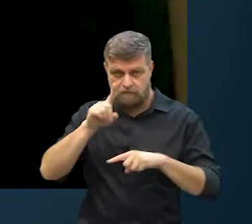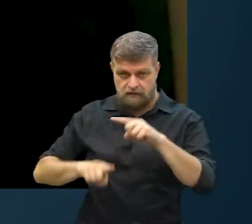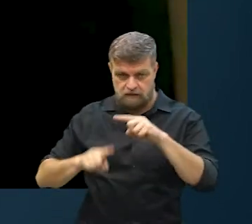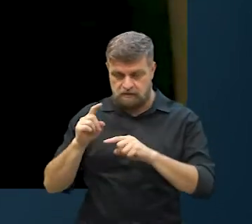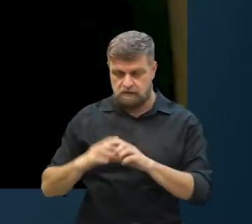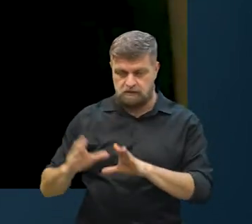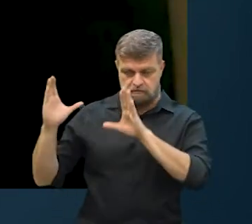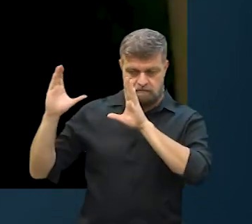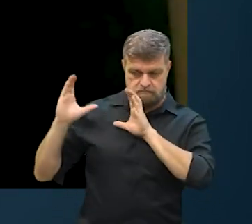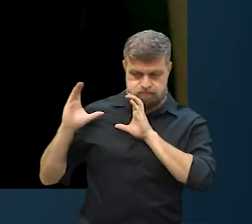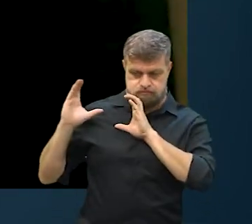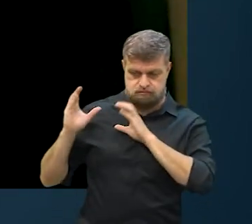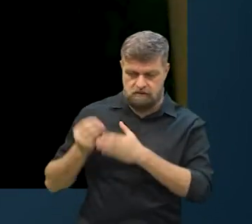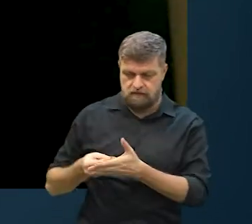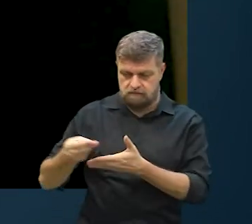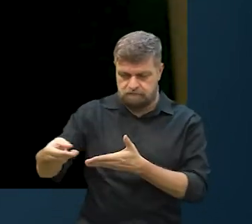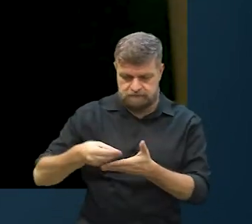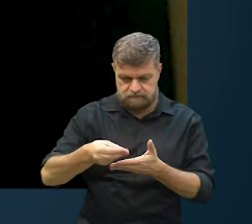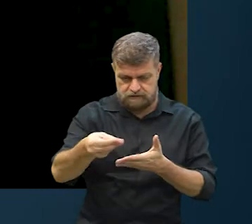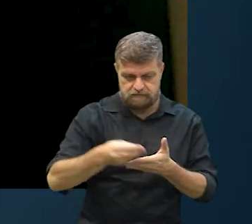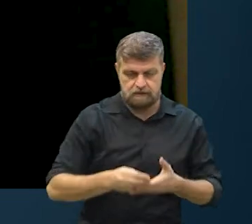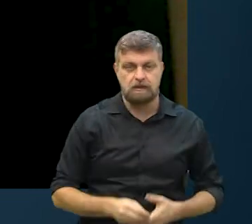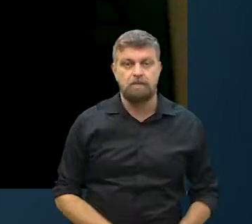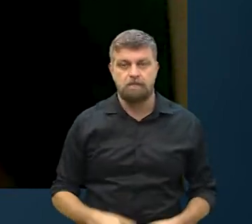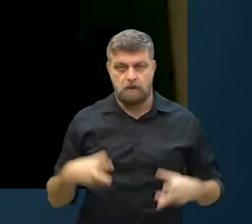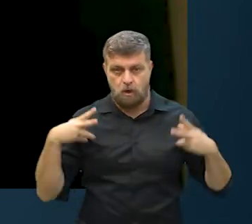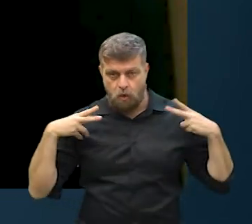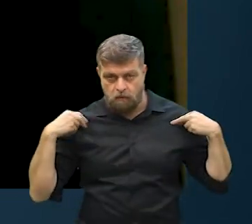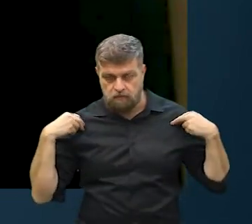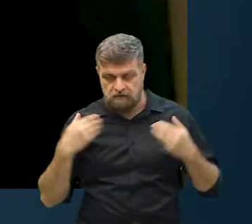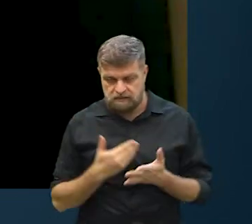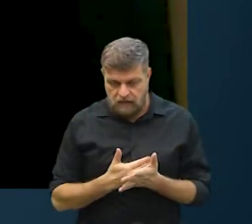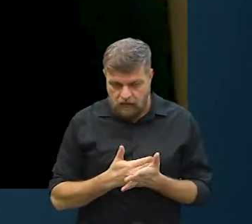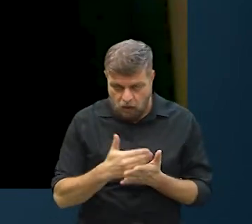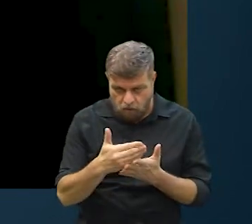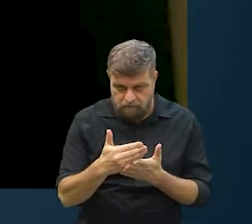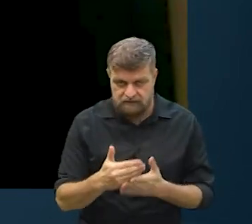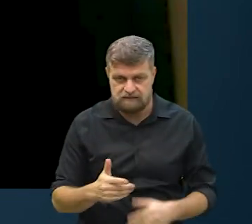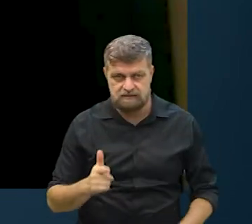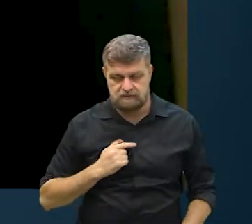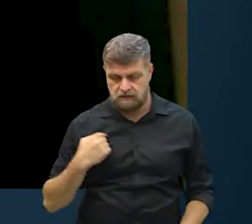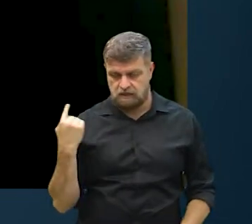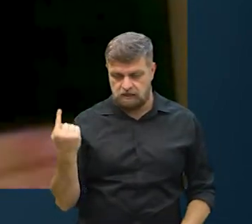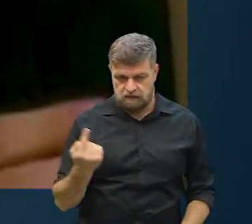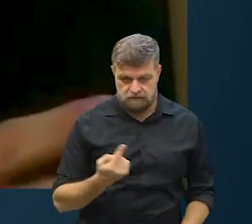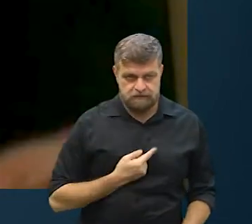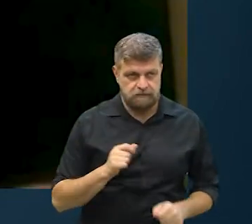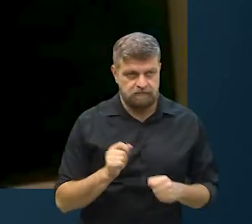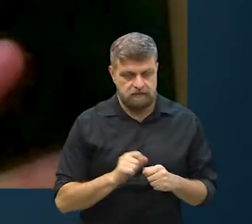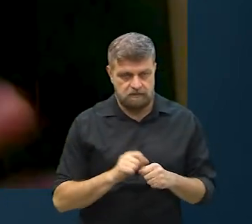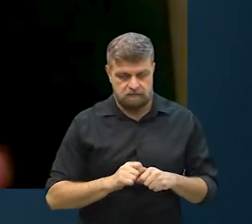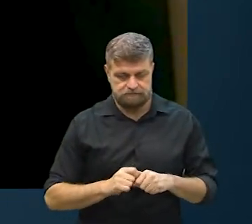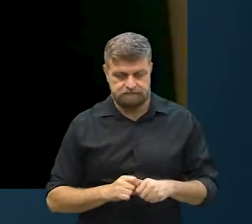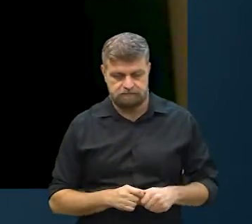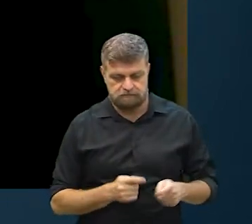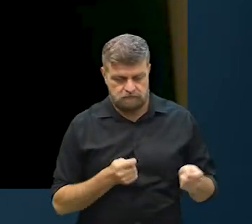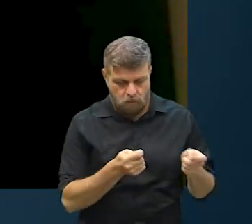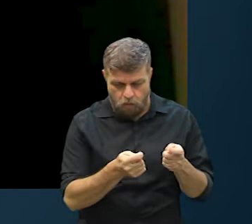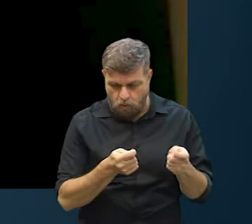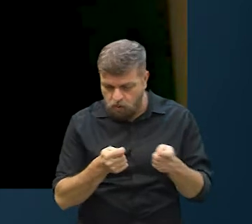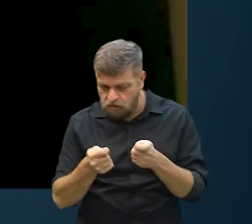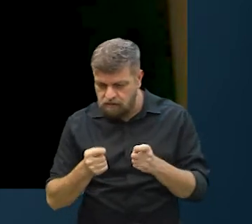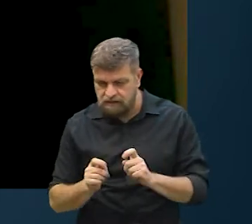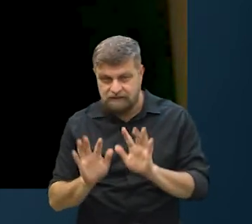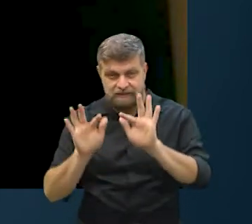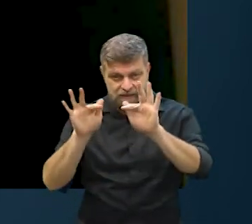que é o supervisor daquela carga no cliente. Então, o motorista dá o início daquela carga, a gente começa a